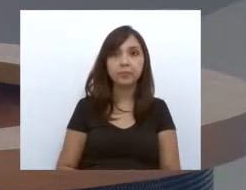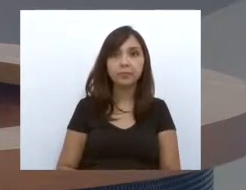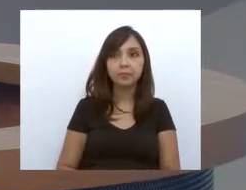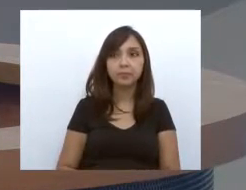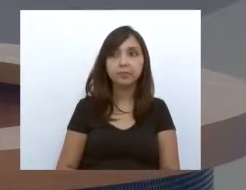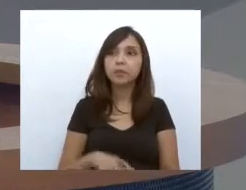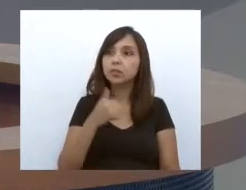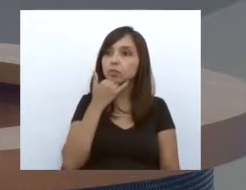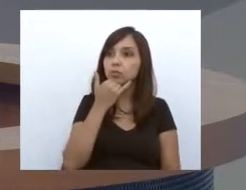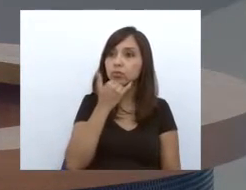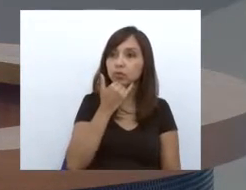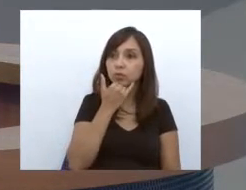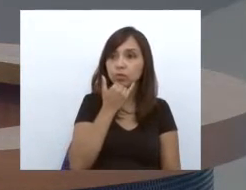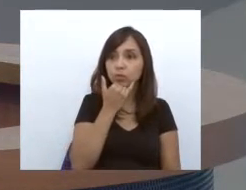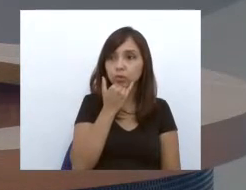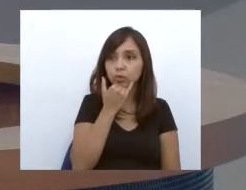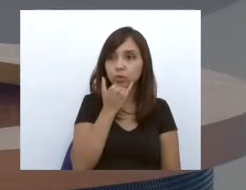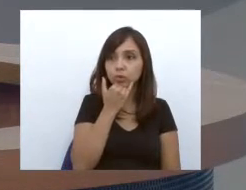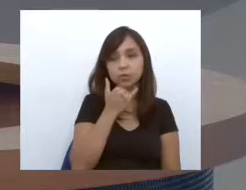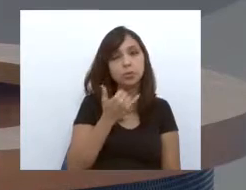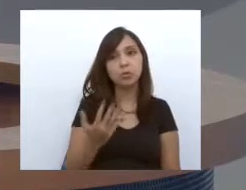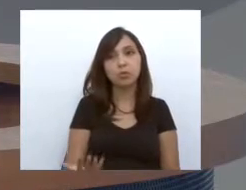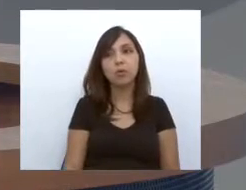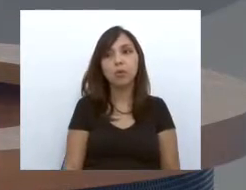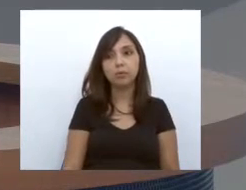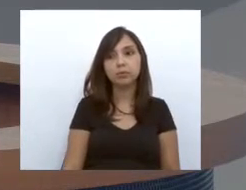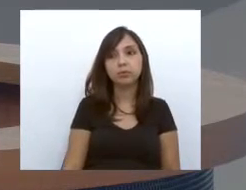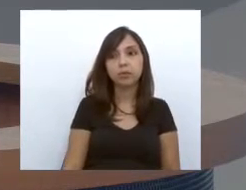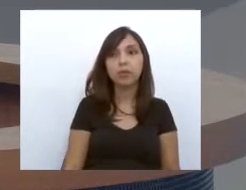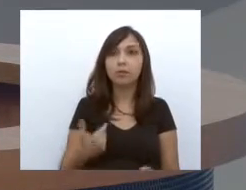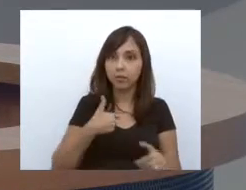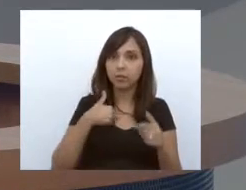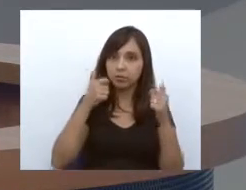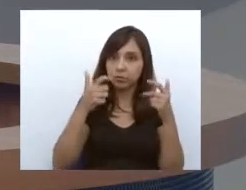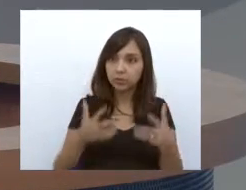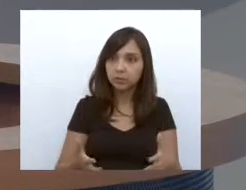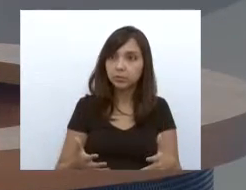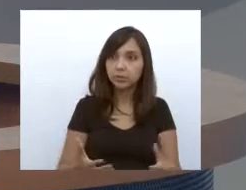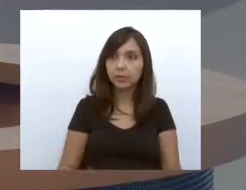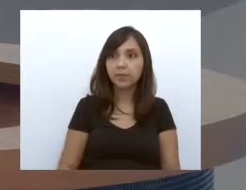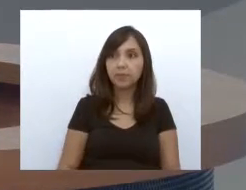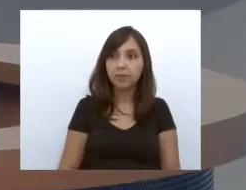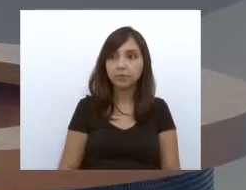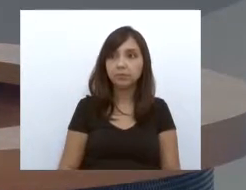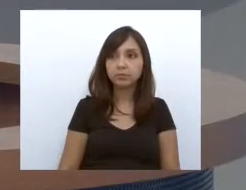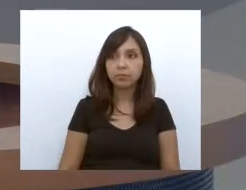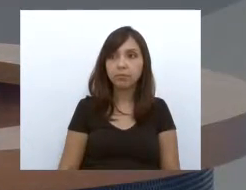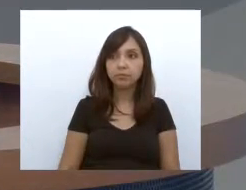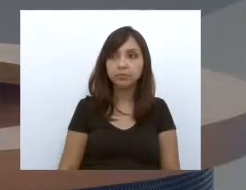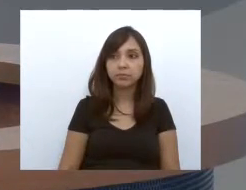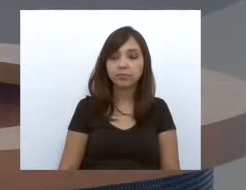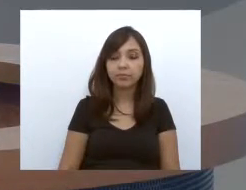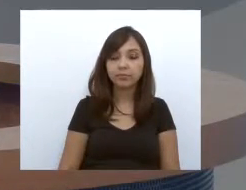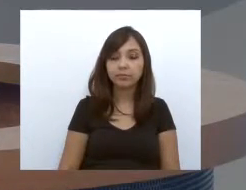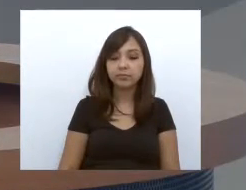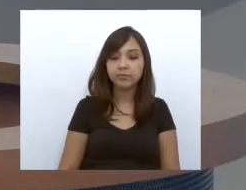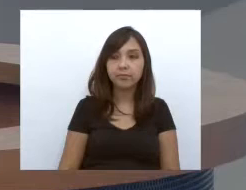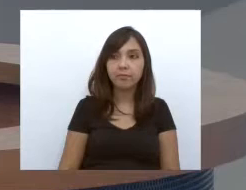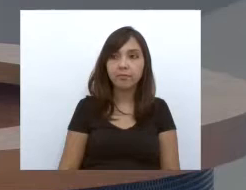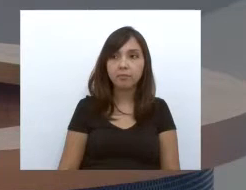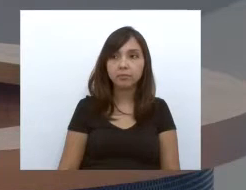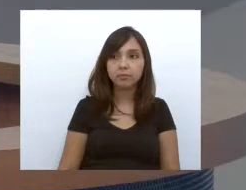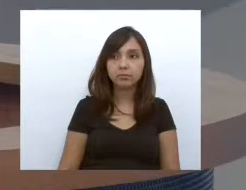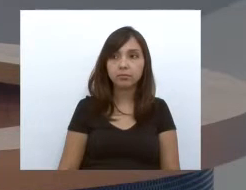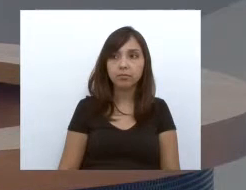Professores, me desculpe, eu acho que não são, então. Não tá, deixa eu terminar a fala, depois vocês me... Como é